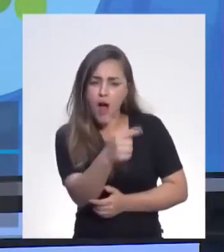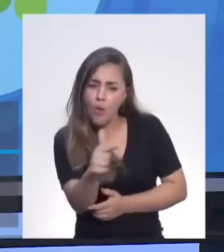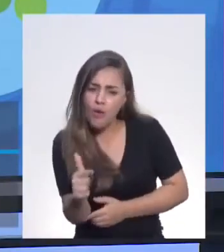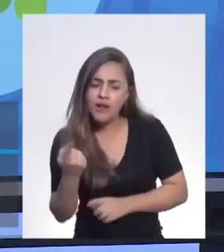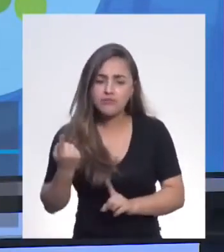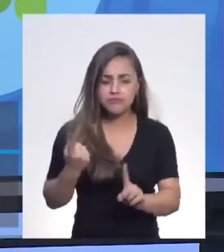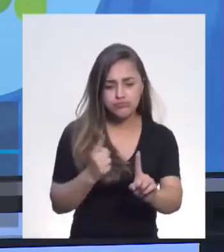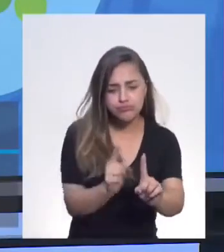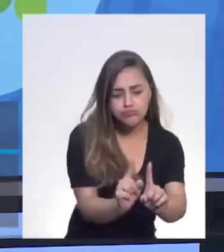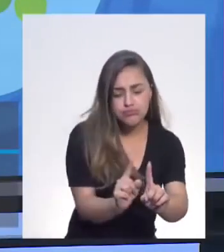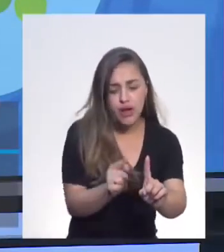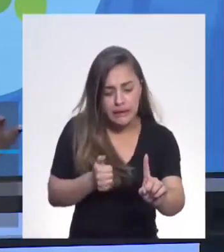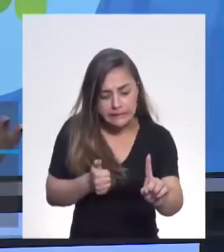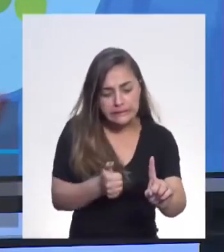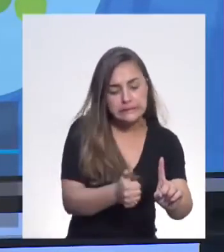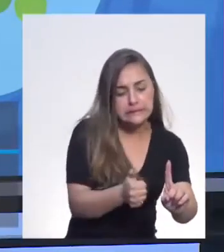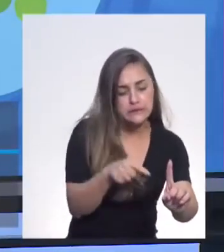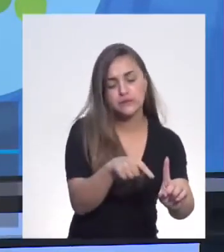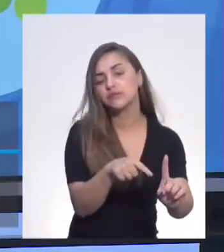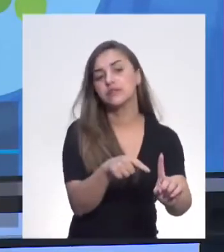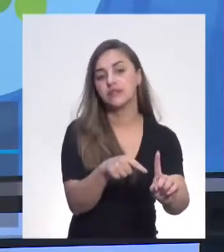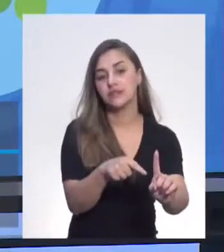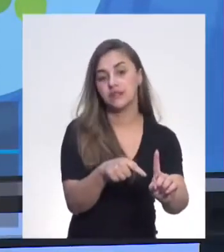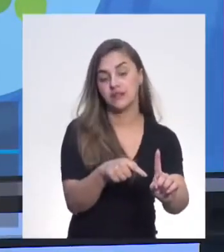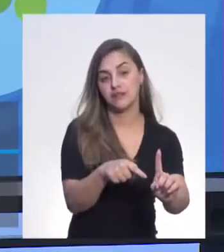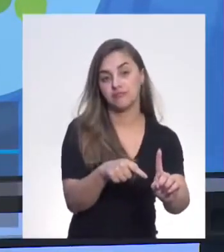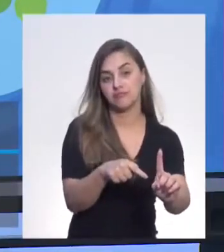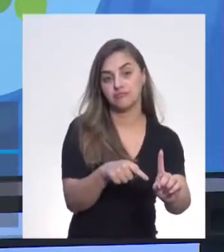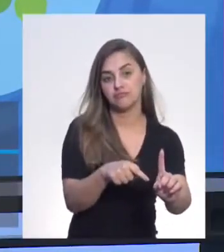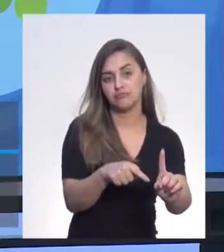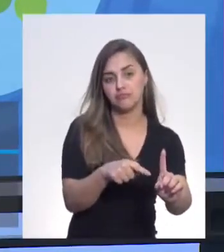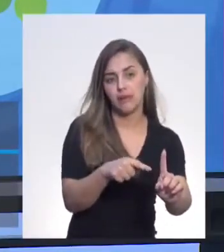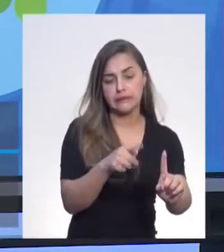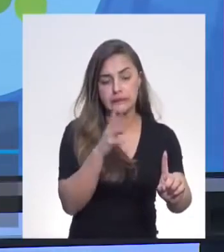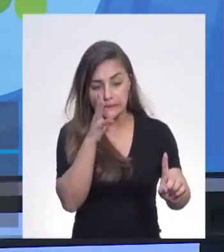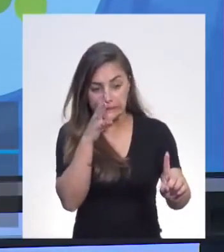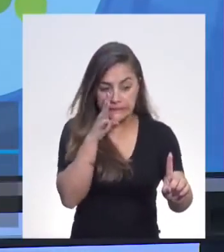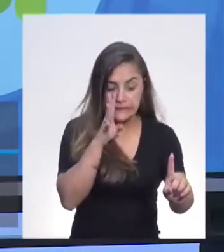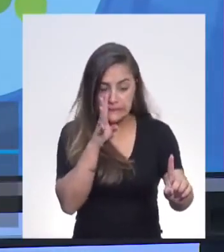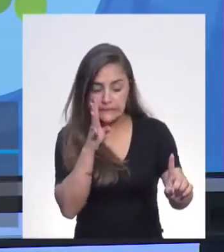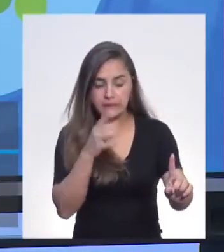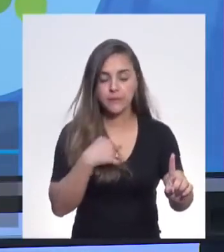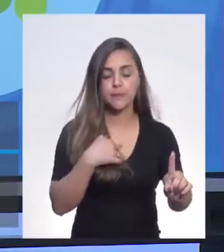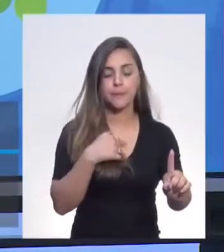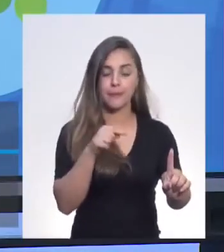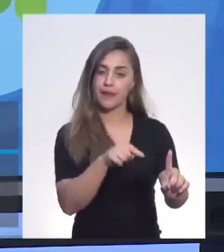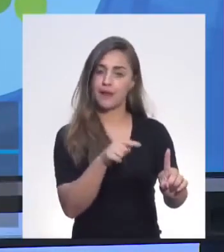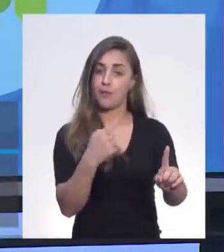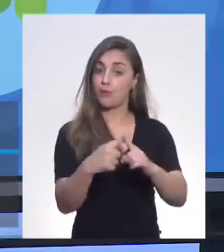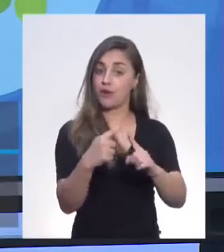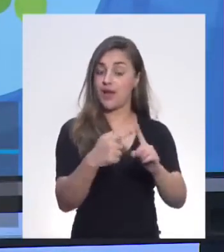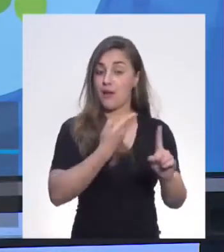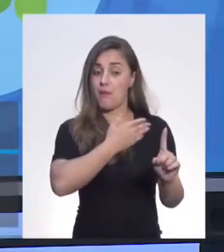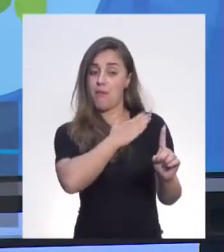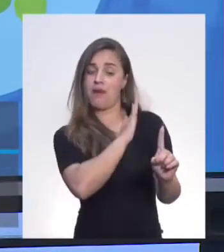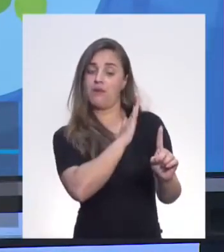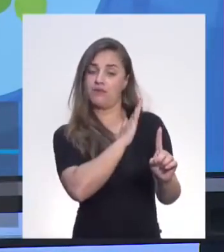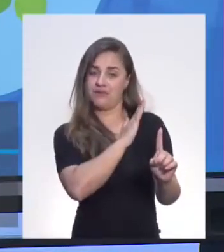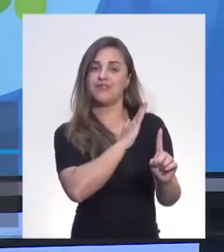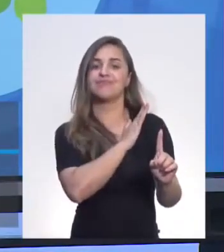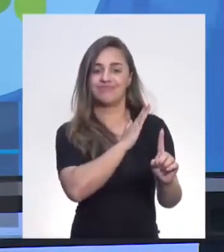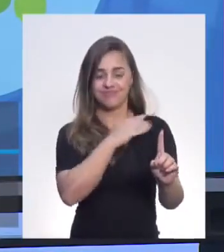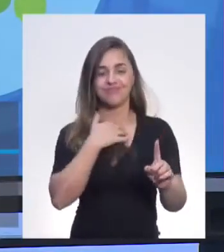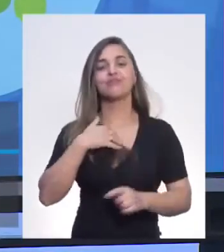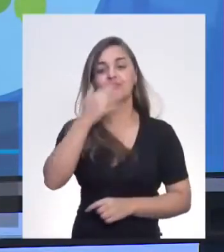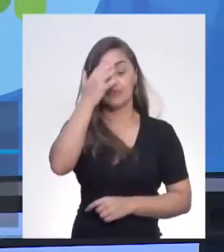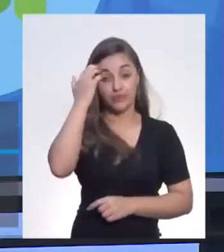que levantavam a mão eram negras, e sim, existia uma parcela de pessoas que, por um preconceito estético, tá? Mas aí a gente